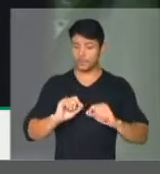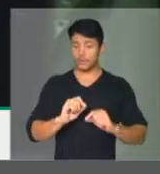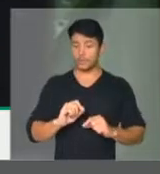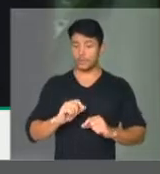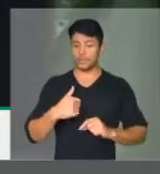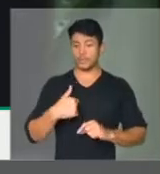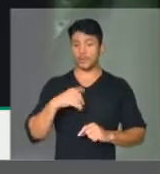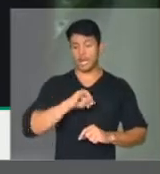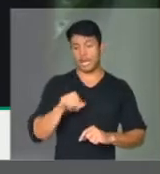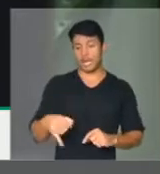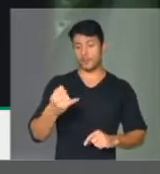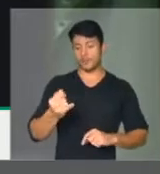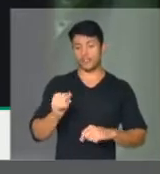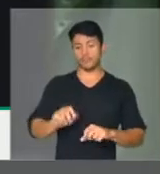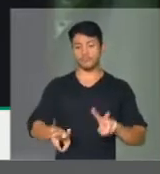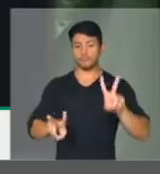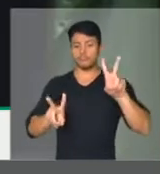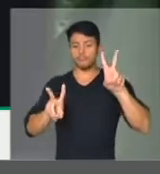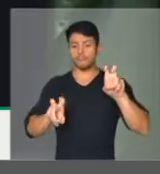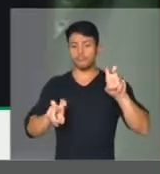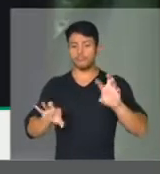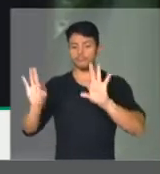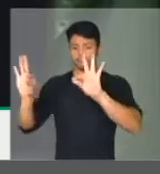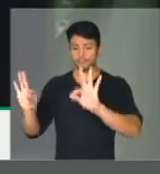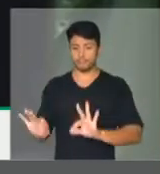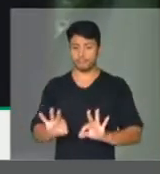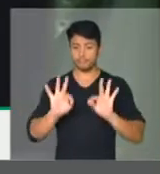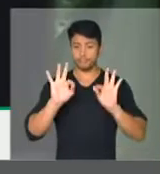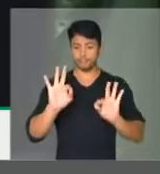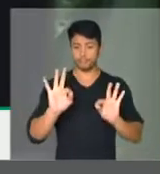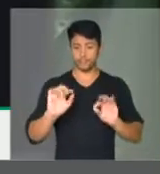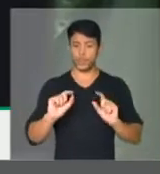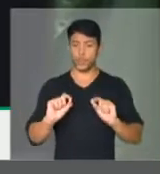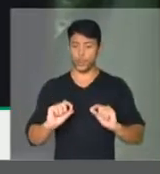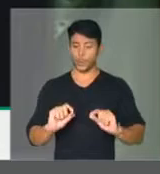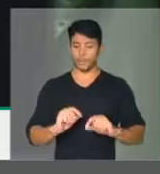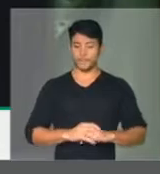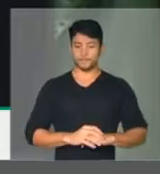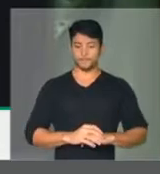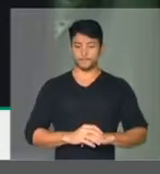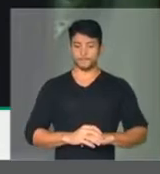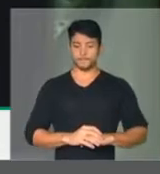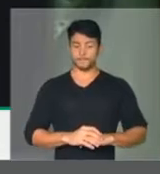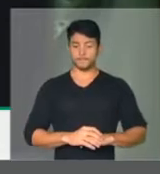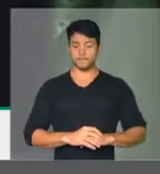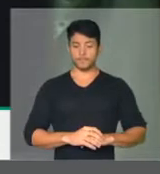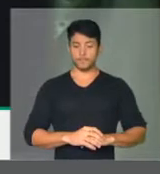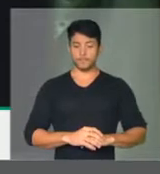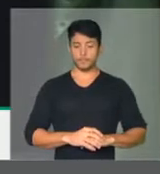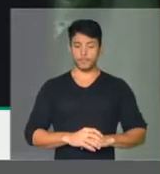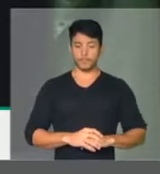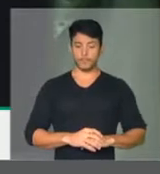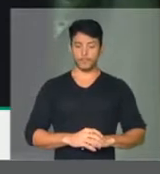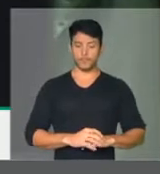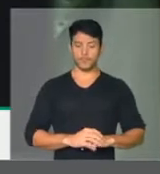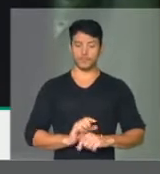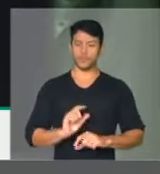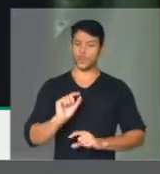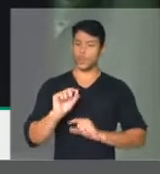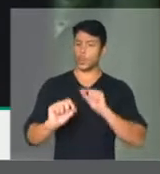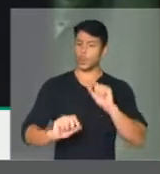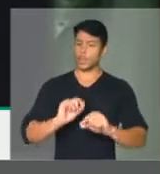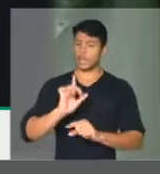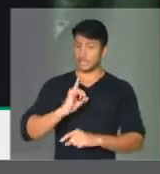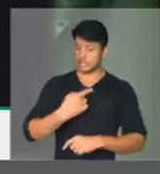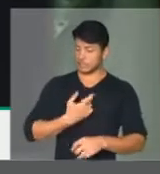dos maiores escritores de língua portuguesa, que disse no Brasil: que fazer?